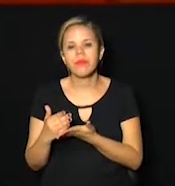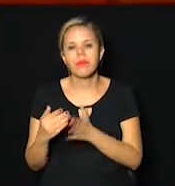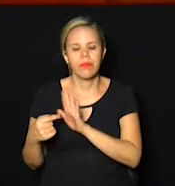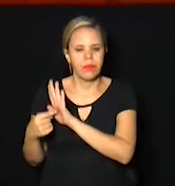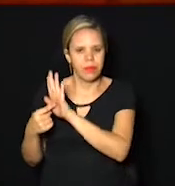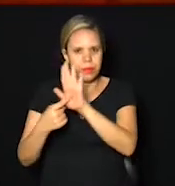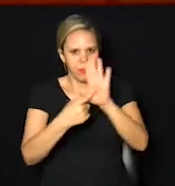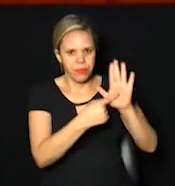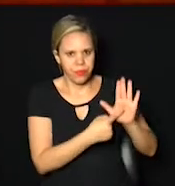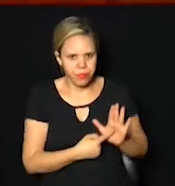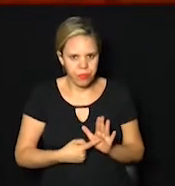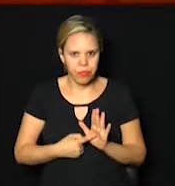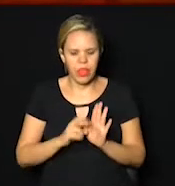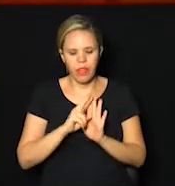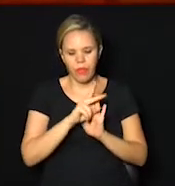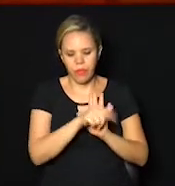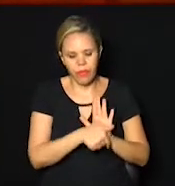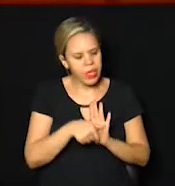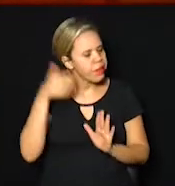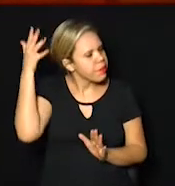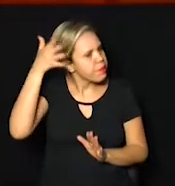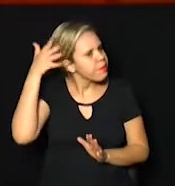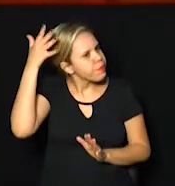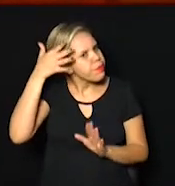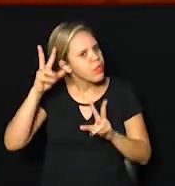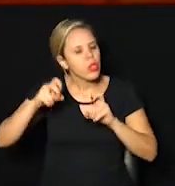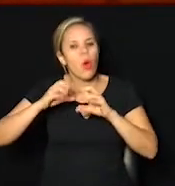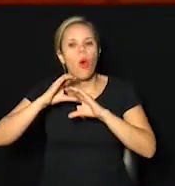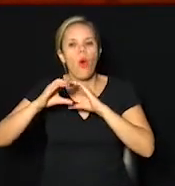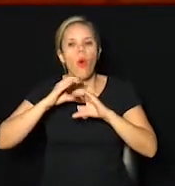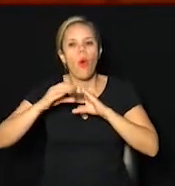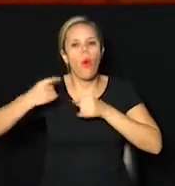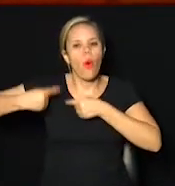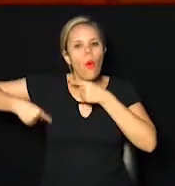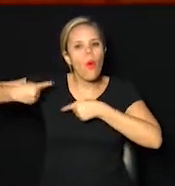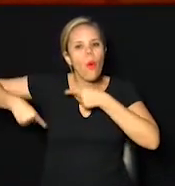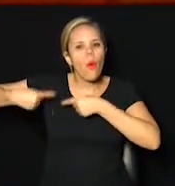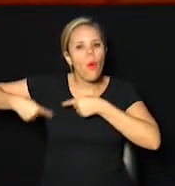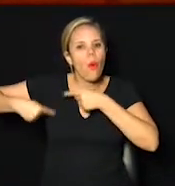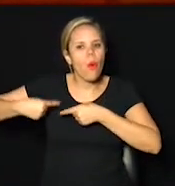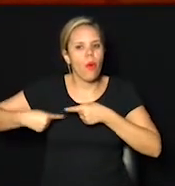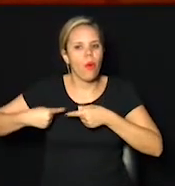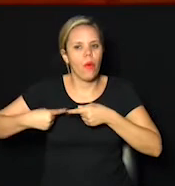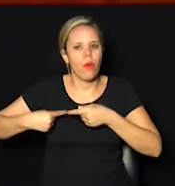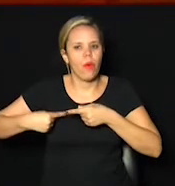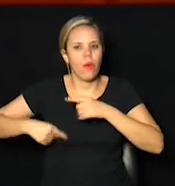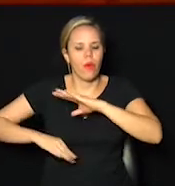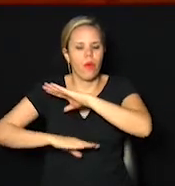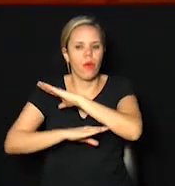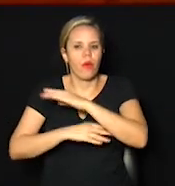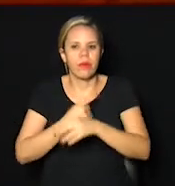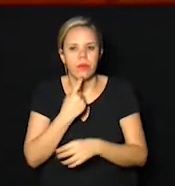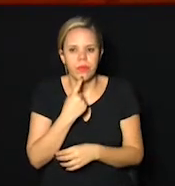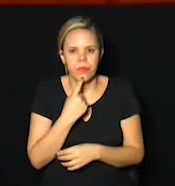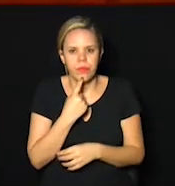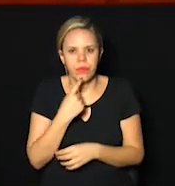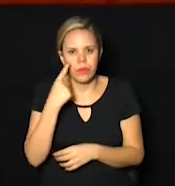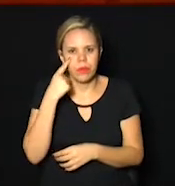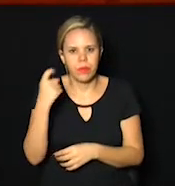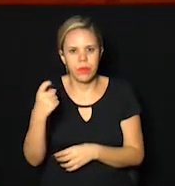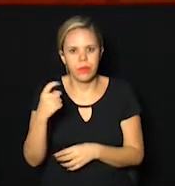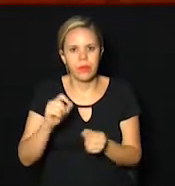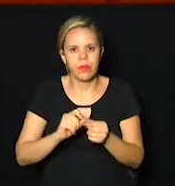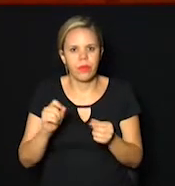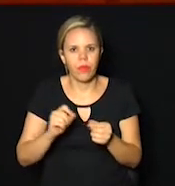apresentação desse ciclo de palestras sobre comunicação e política na Câmara de Campinas, a nossa intenção era fazer